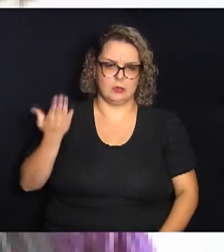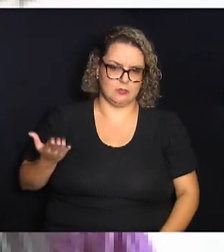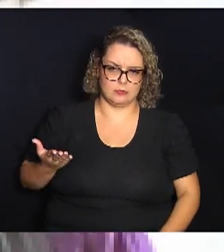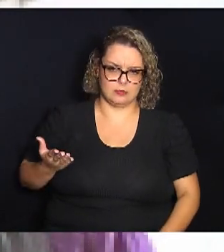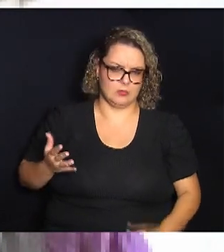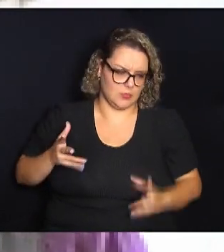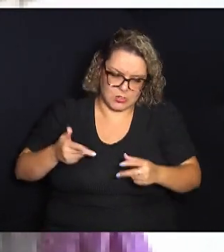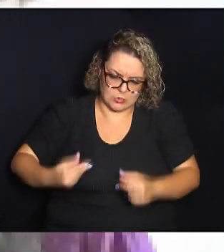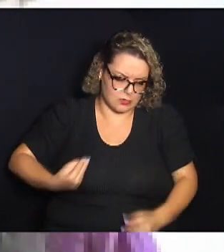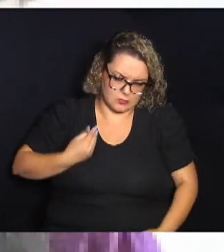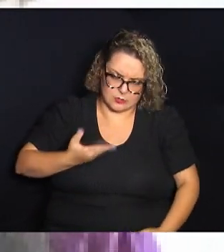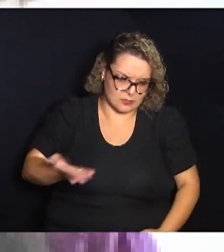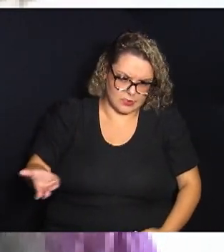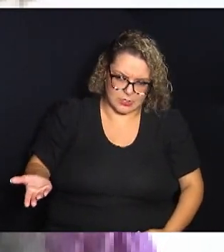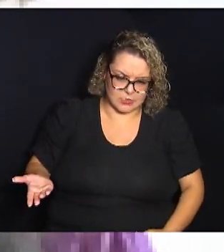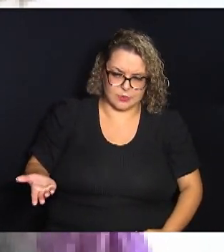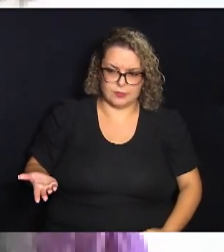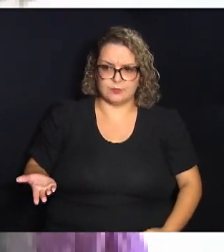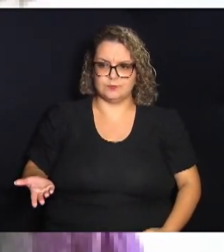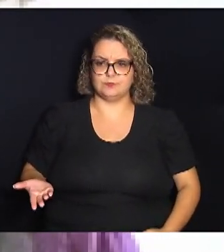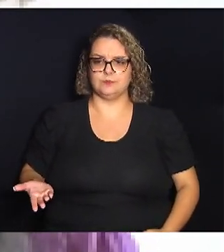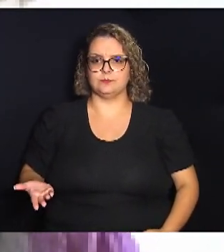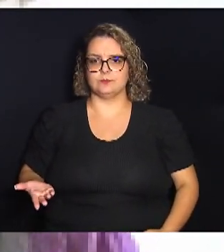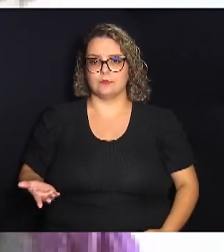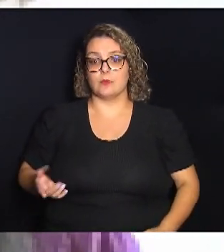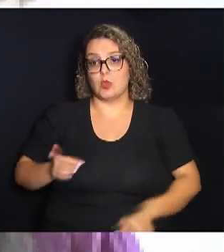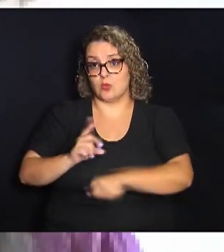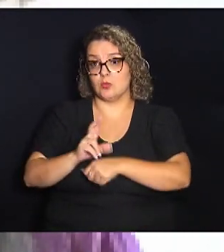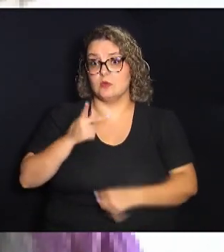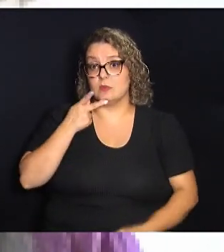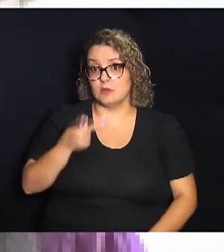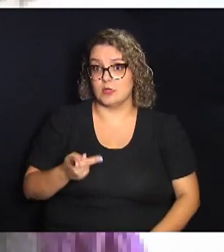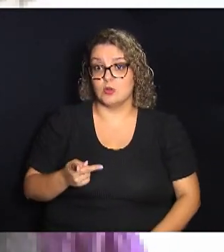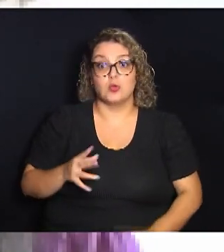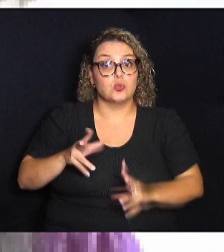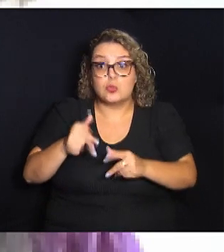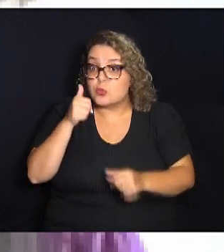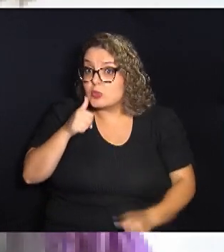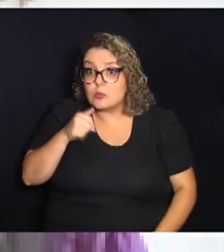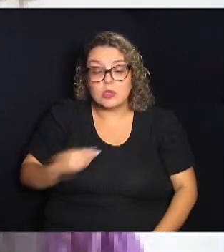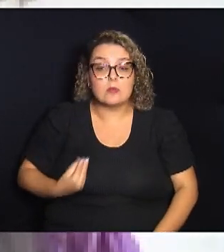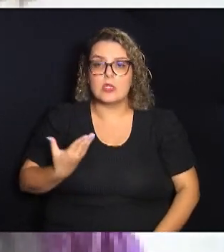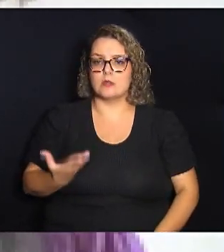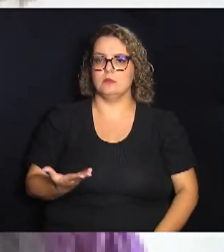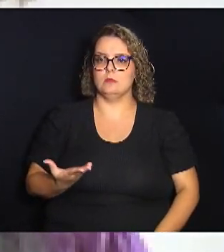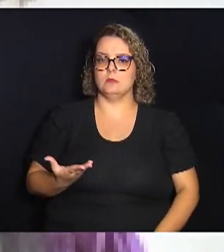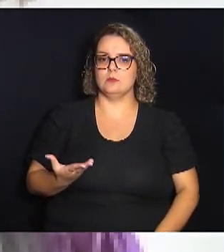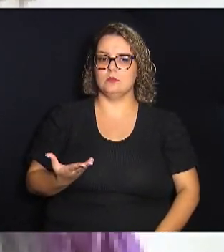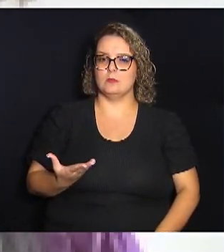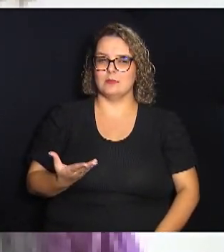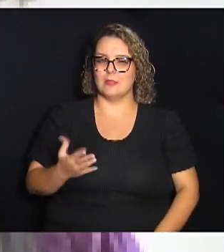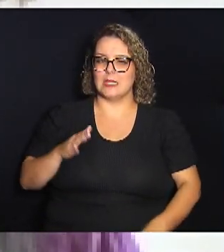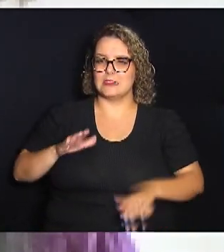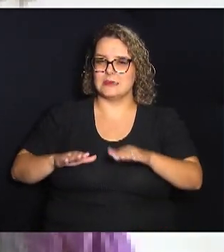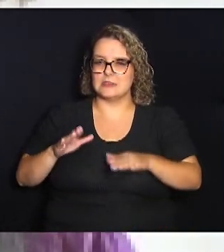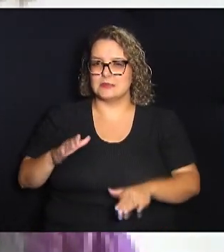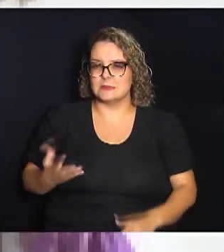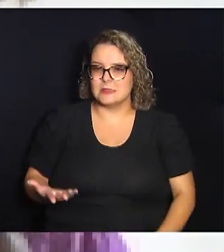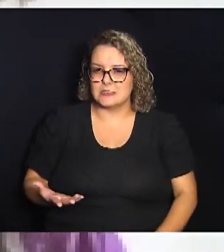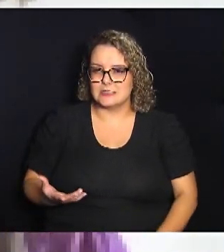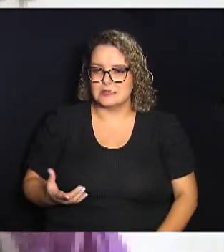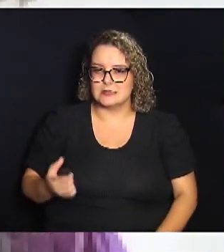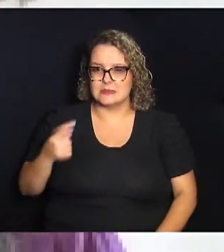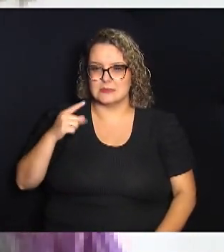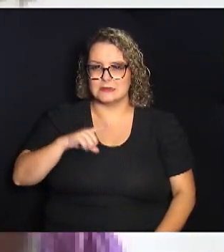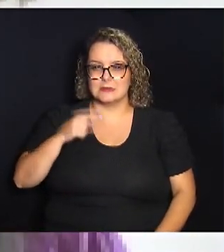passando por isso, né? Eu acho que estava ouvindo o doutor e ele falando, toda mulher vai passar por isso. Mas às vezes a gente tem a impressão que só alguém ali que está passando por aquilo.